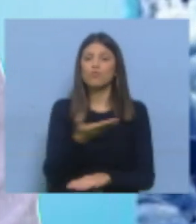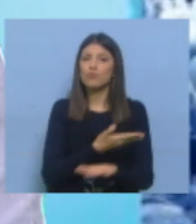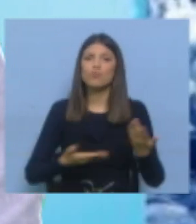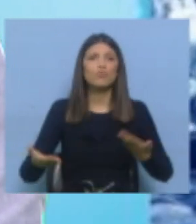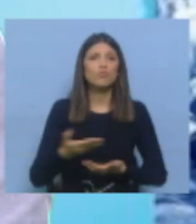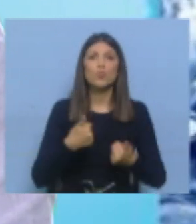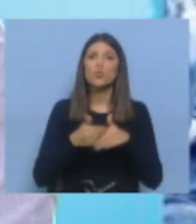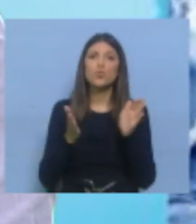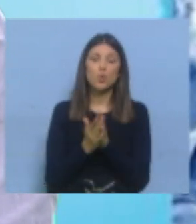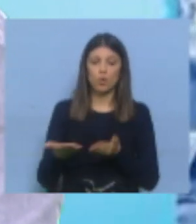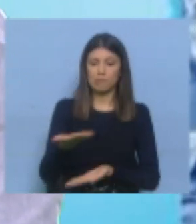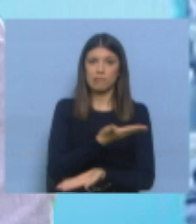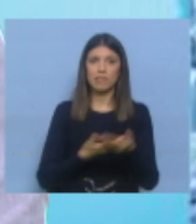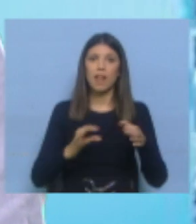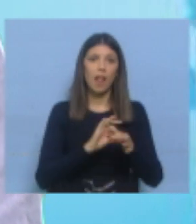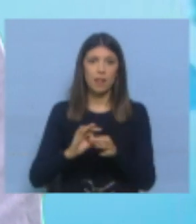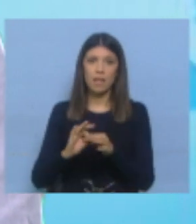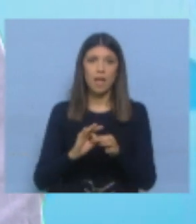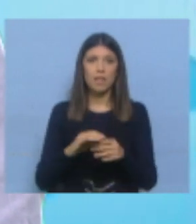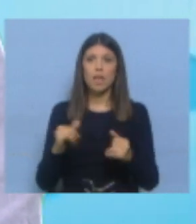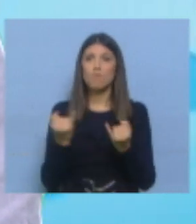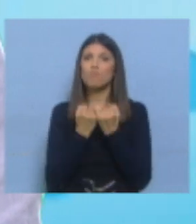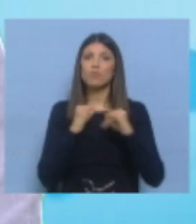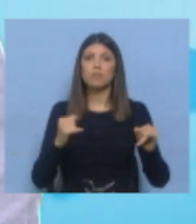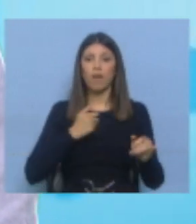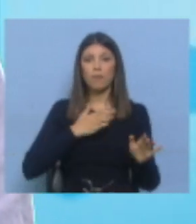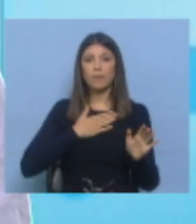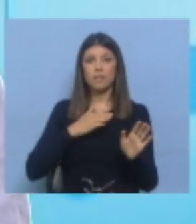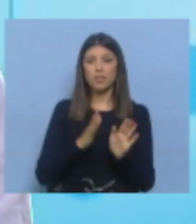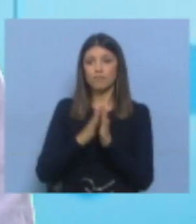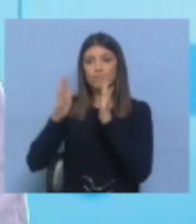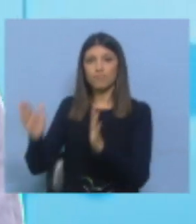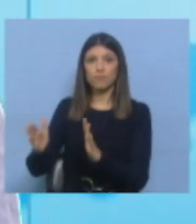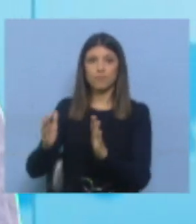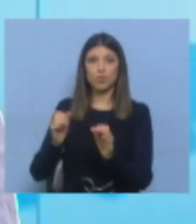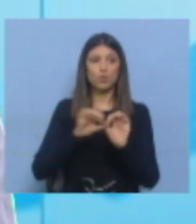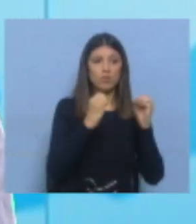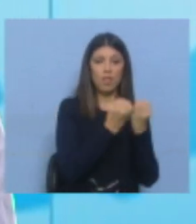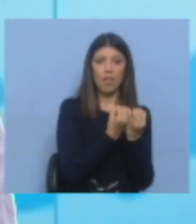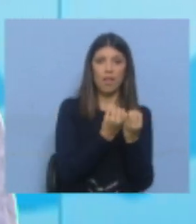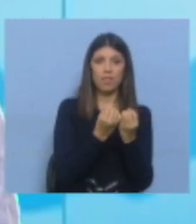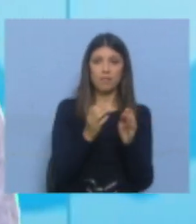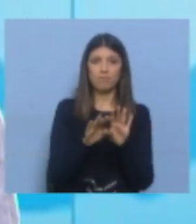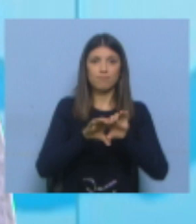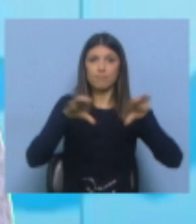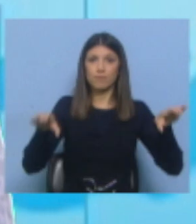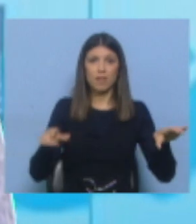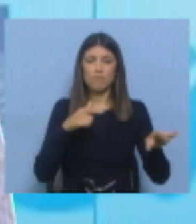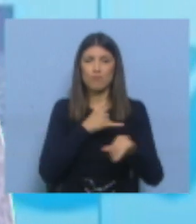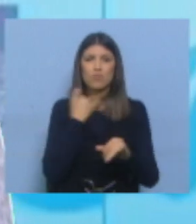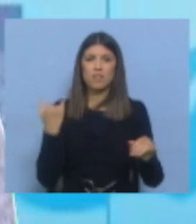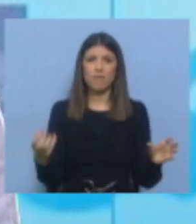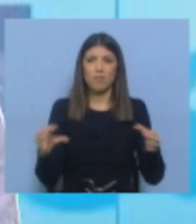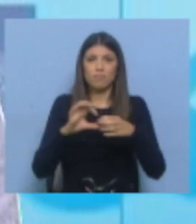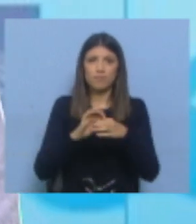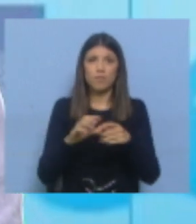na sociedade em que vivemos hoje, é impossível as empresas estarem isoladas da sociedade. E então o papel das empresas começa a ser muito mais do que gerar lucro, tem